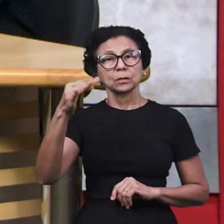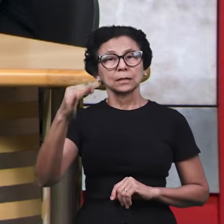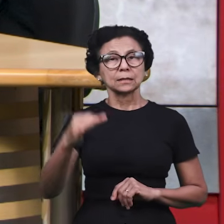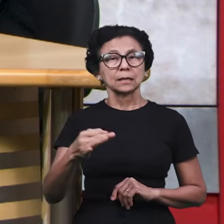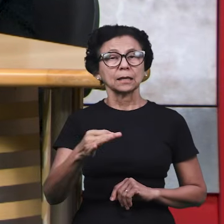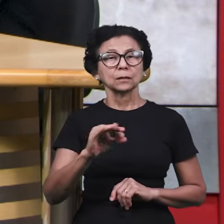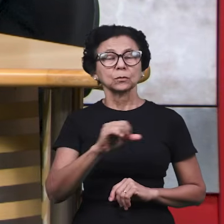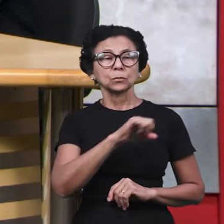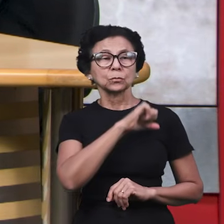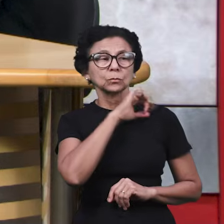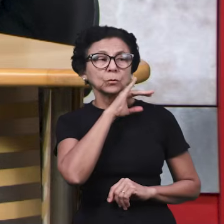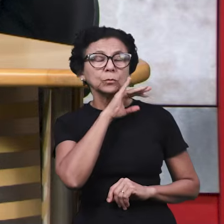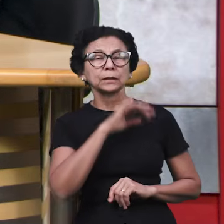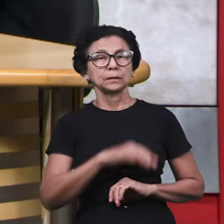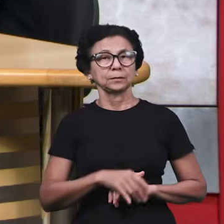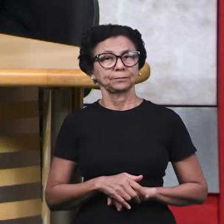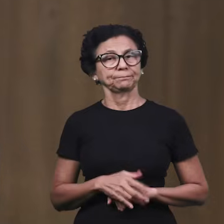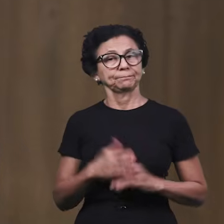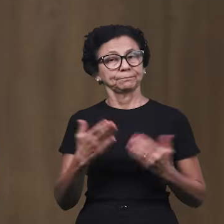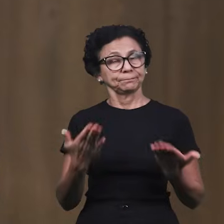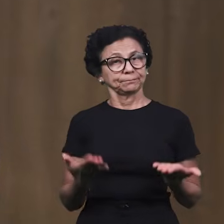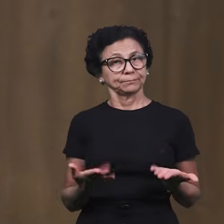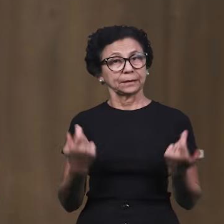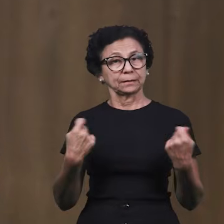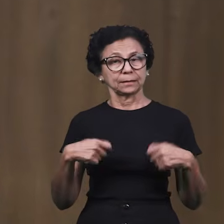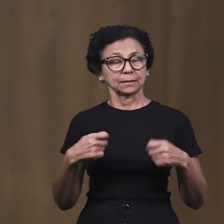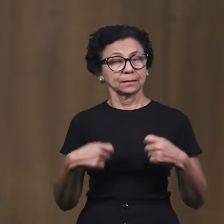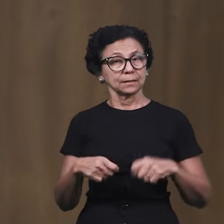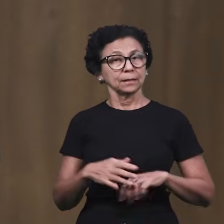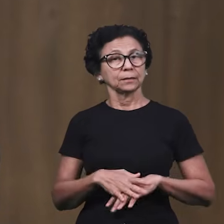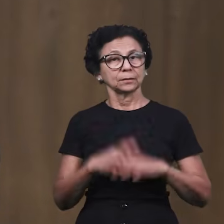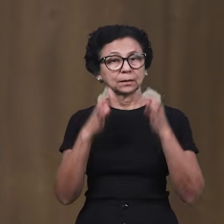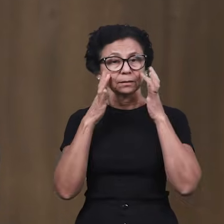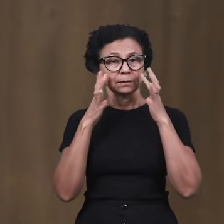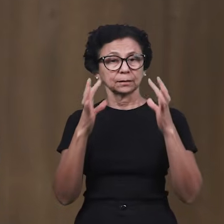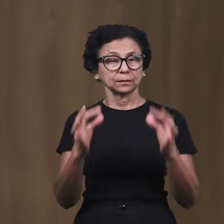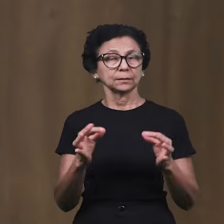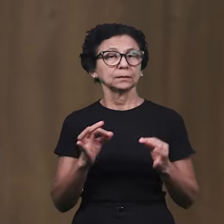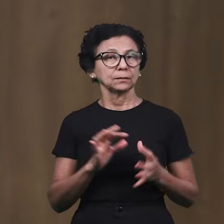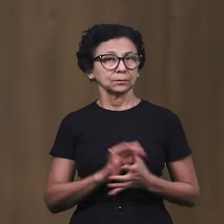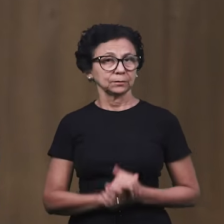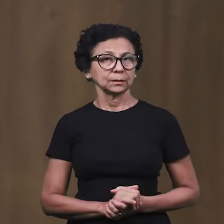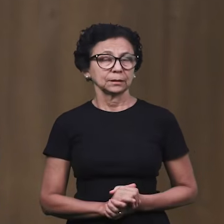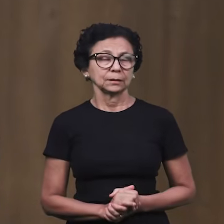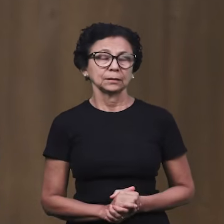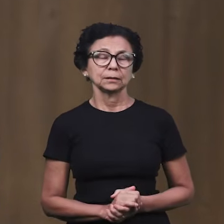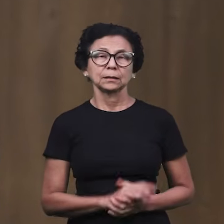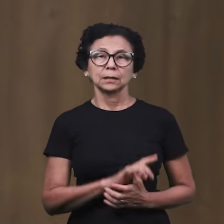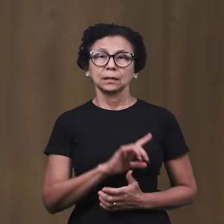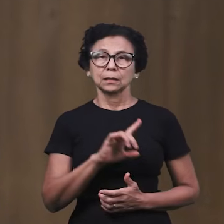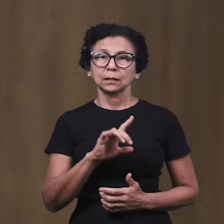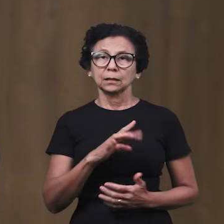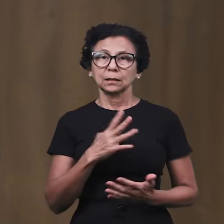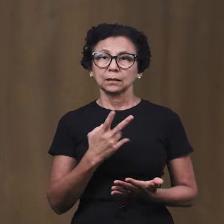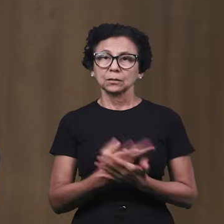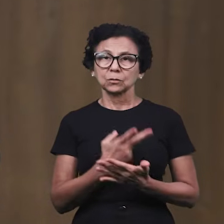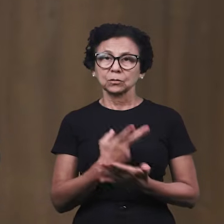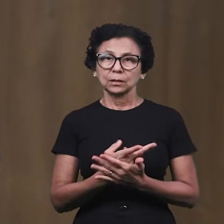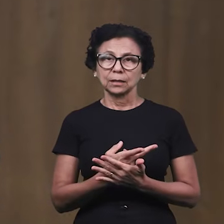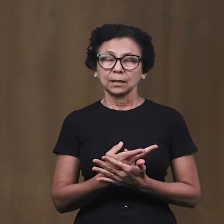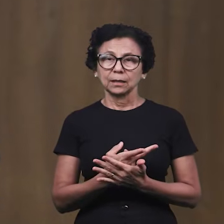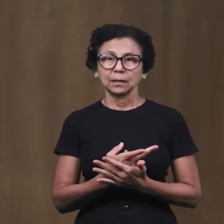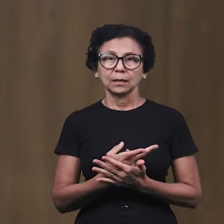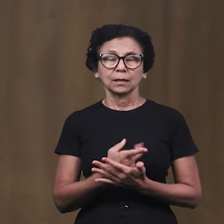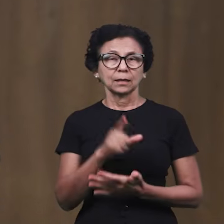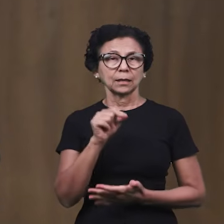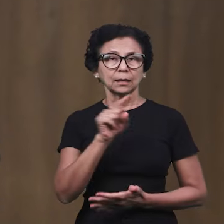possível. E eu gostaria de trazer aqui um caso prático dentro desse assunto, que é não discernir